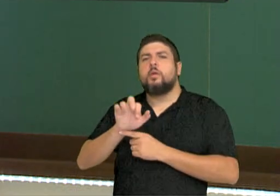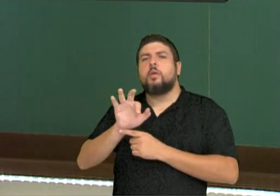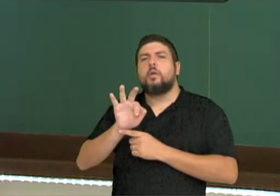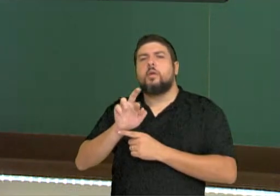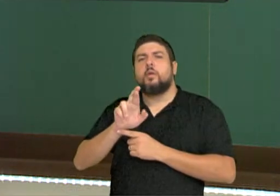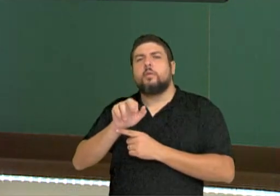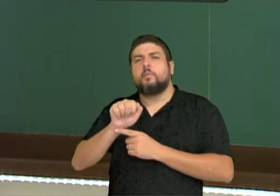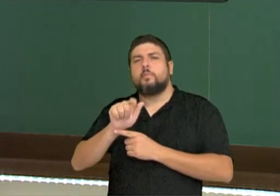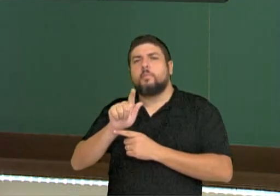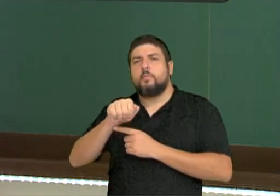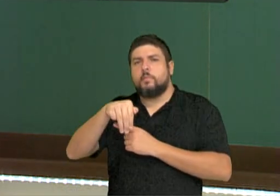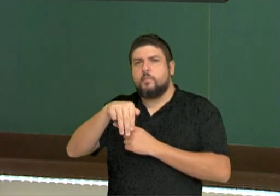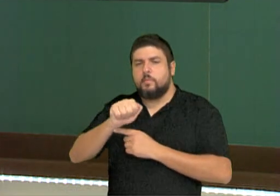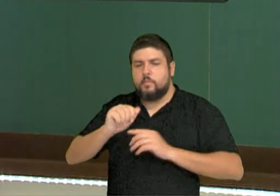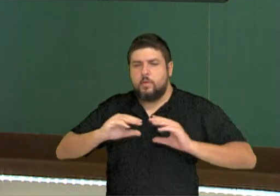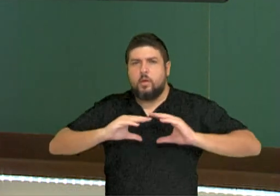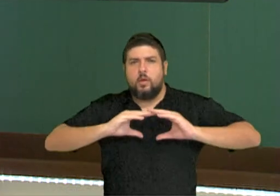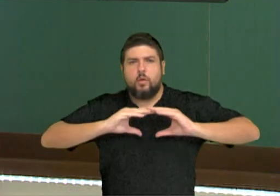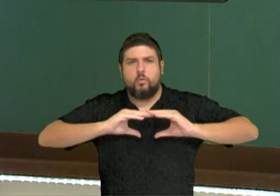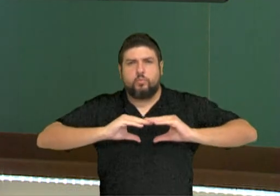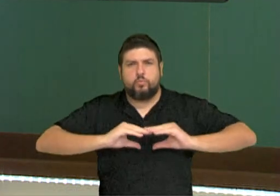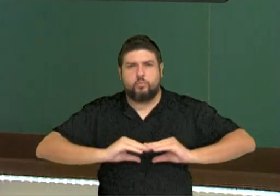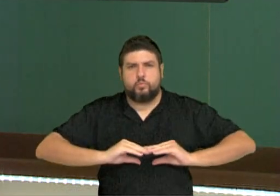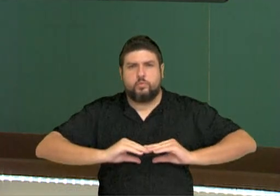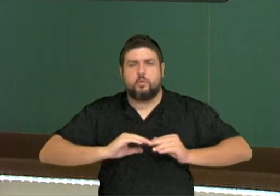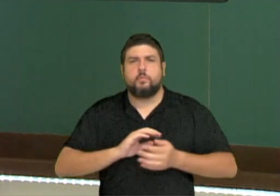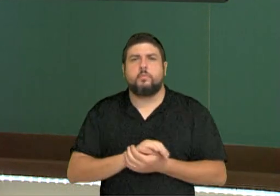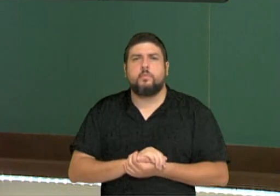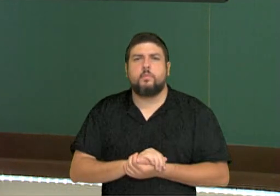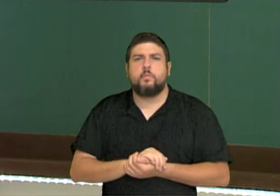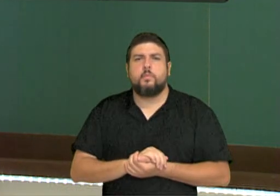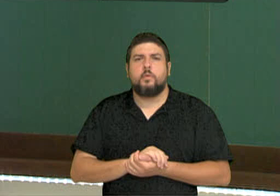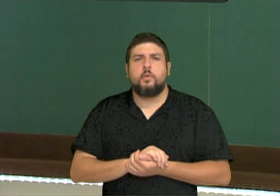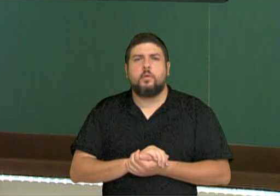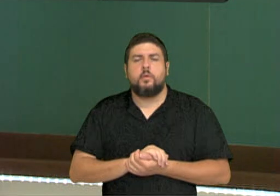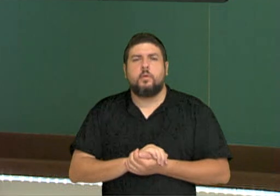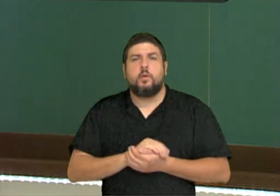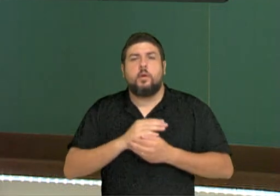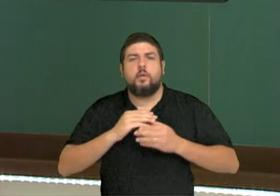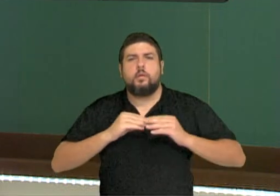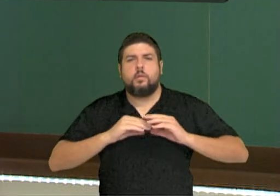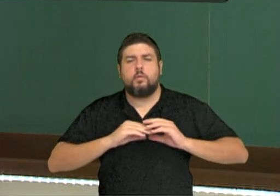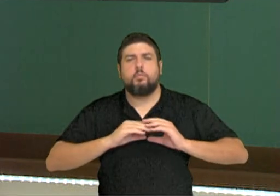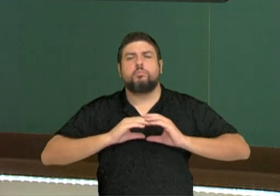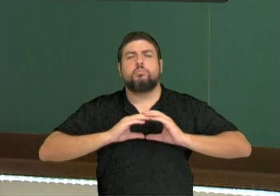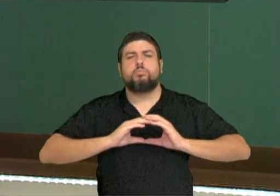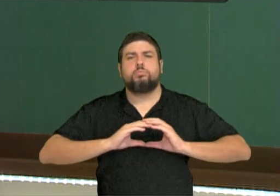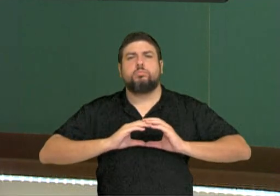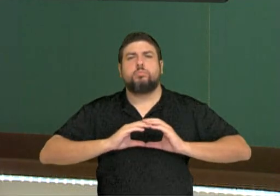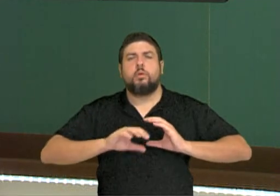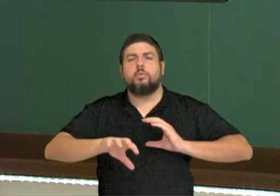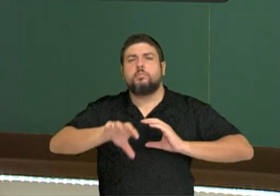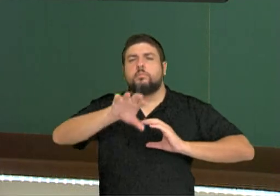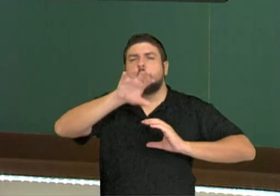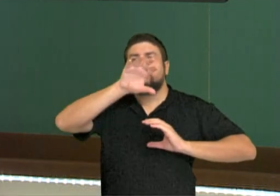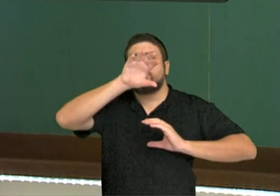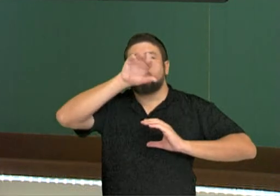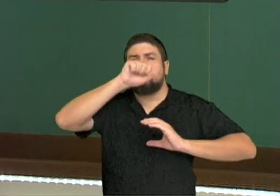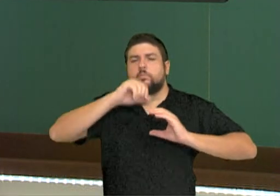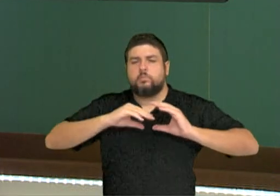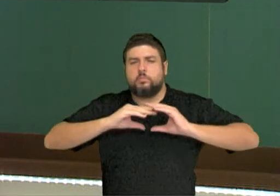Então cuida para não confundir. Esse músculo que nós temos embaixo dos pulmões, Quando a gente inspira, ele